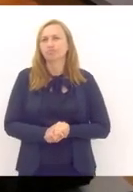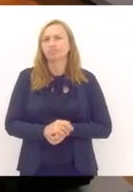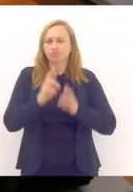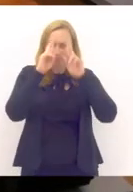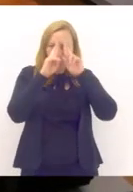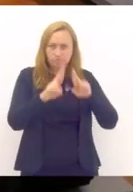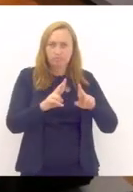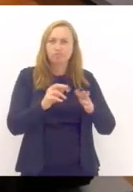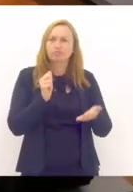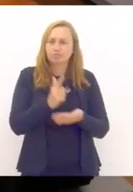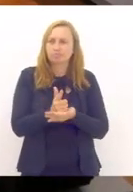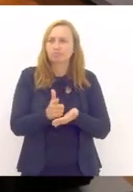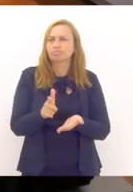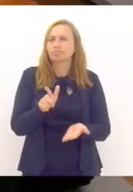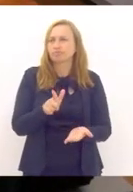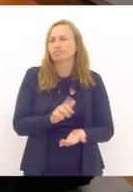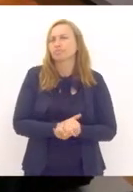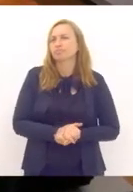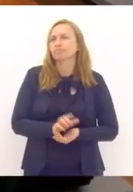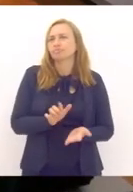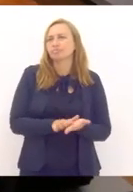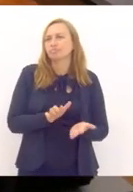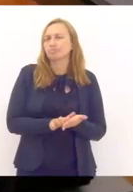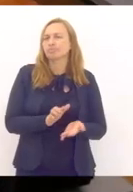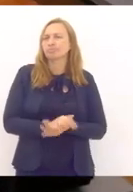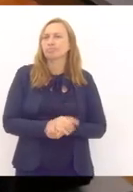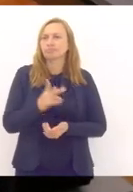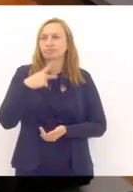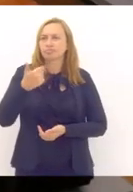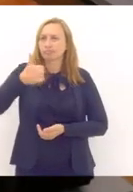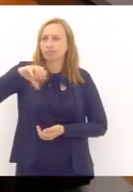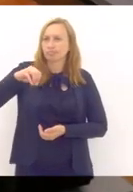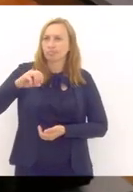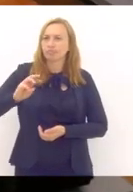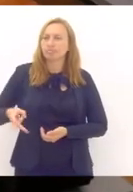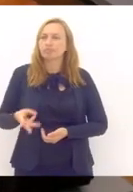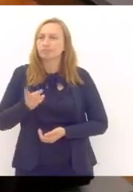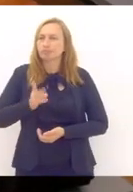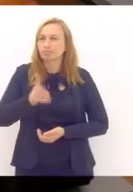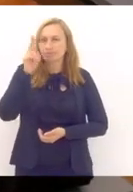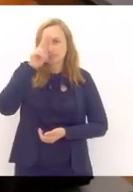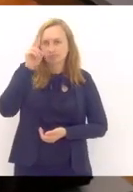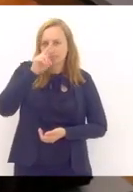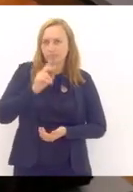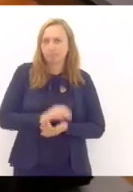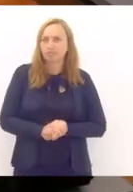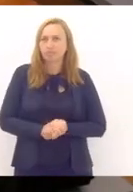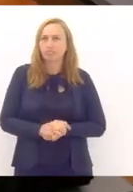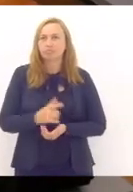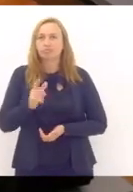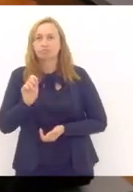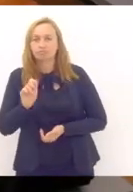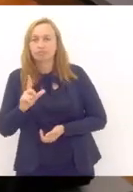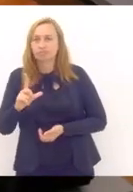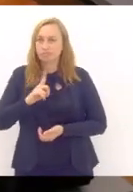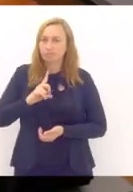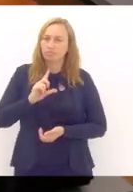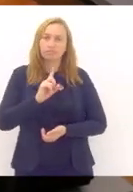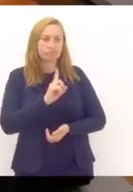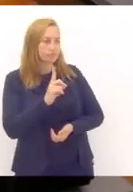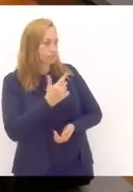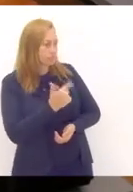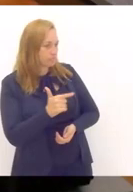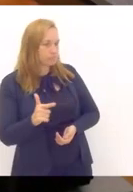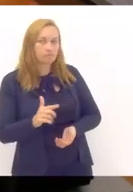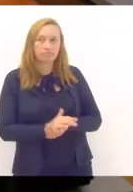calendário assim, de pagamento. A gente tem, senhores, quando a gente fala de 19 bilhões, vocês têm que sempre se lembrar. Mas eu tenho, mas não tenho. Porque, assim, todo esse